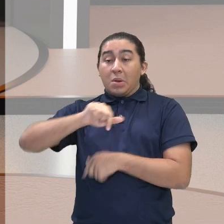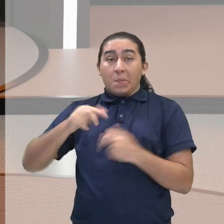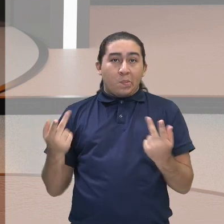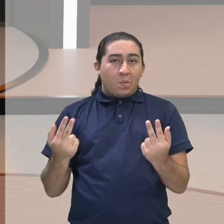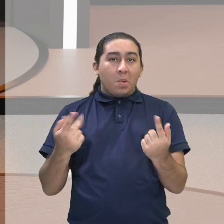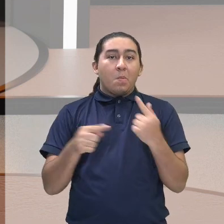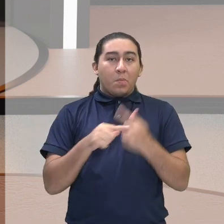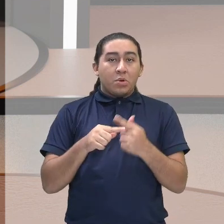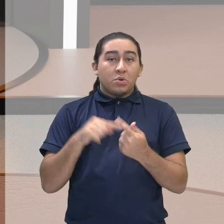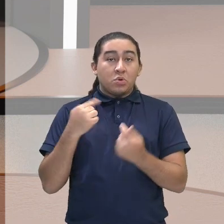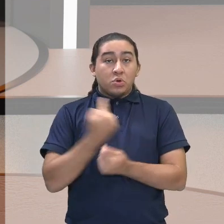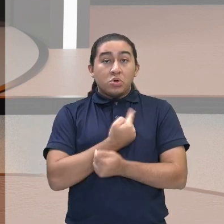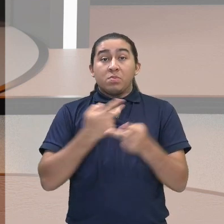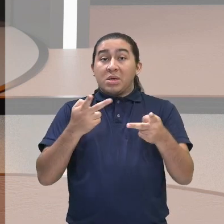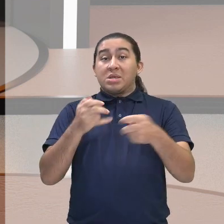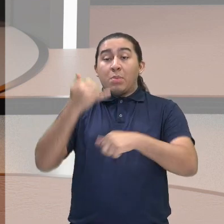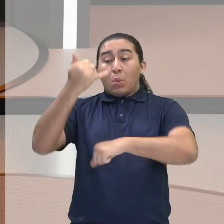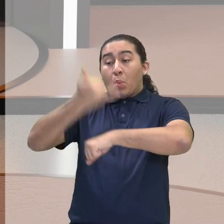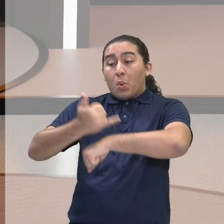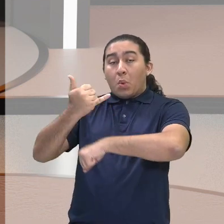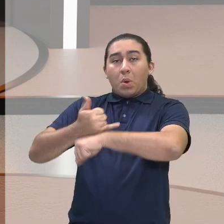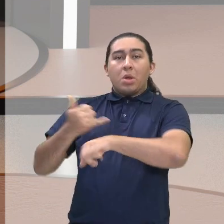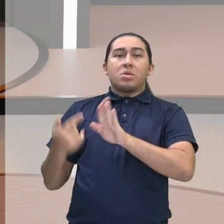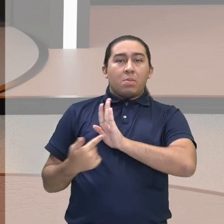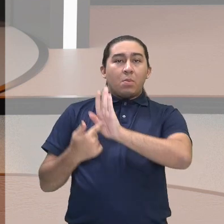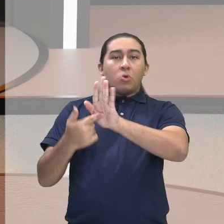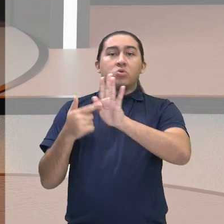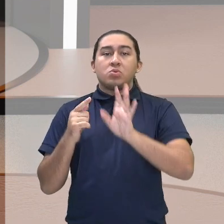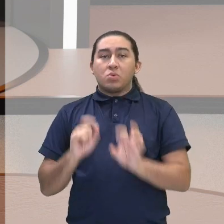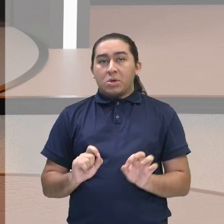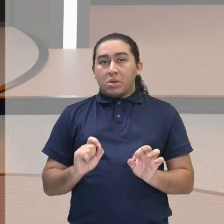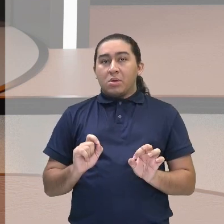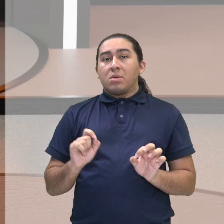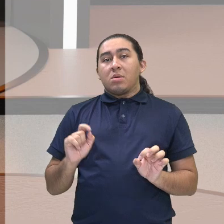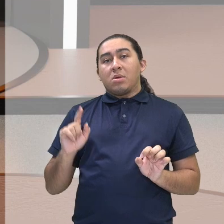como percebemos, as moedas apresentavam justamente